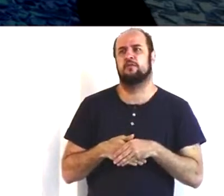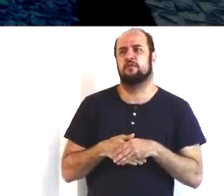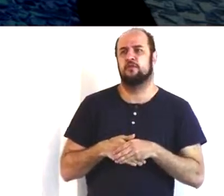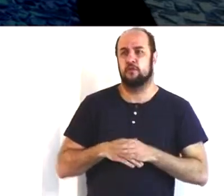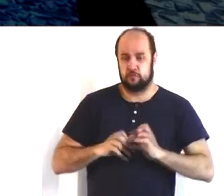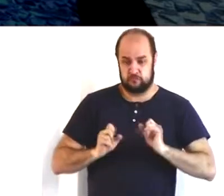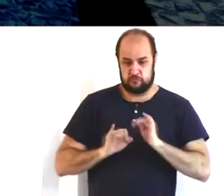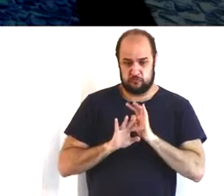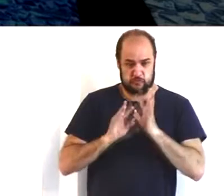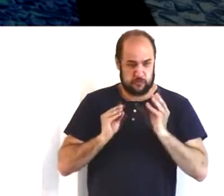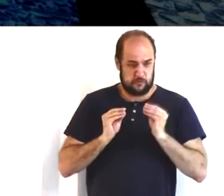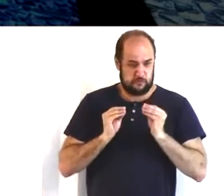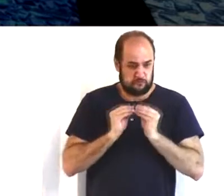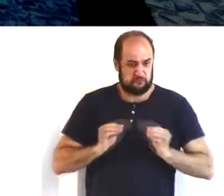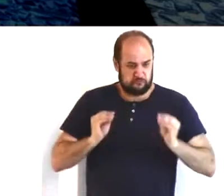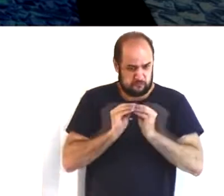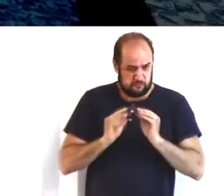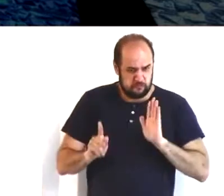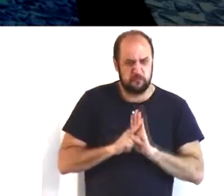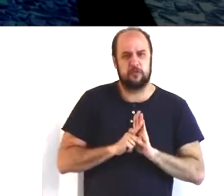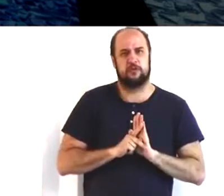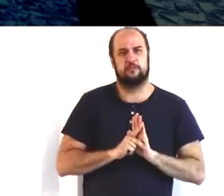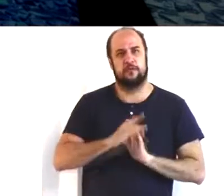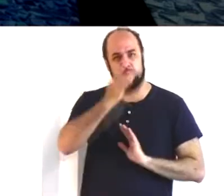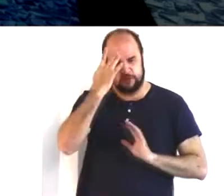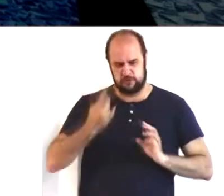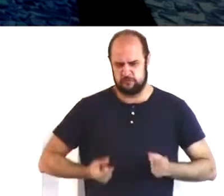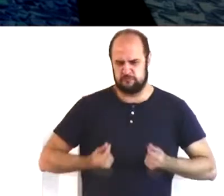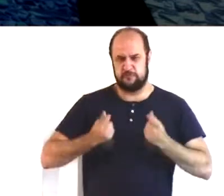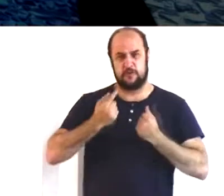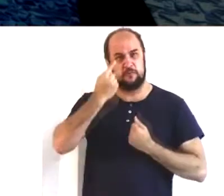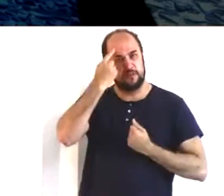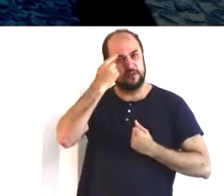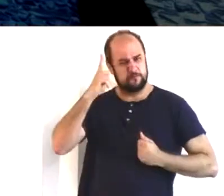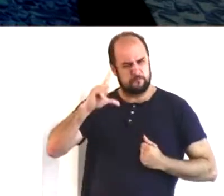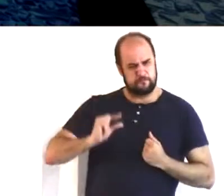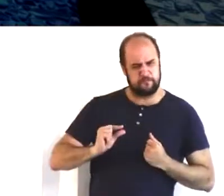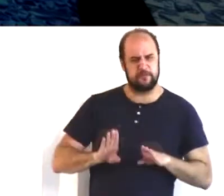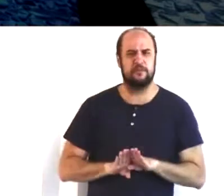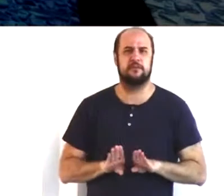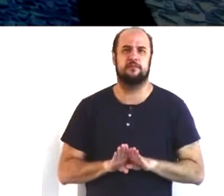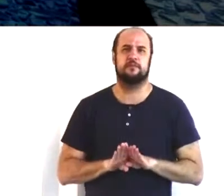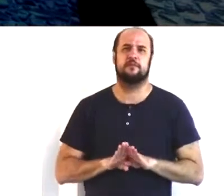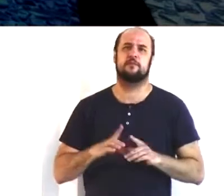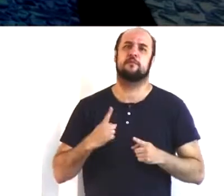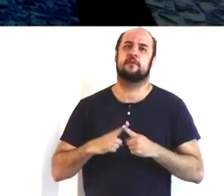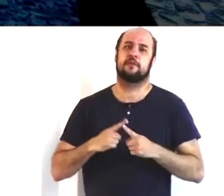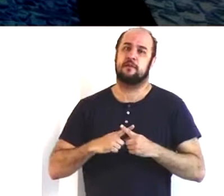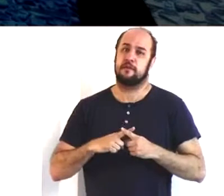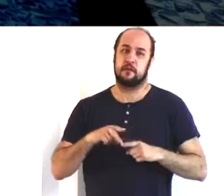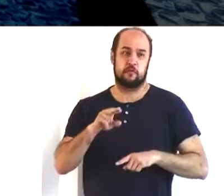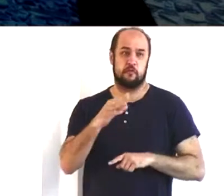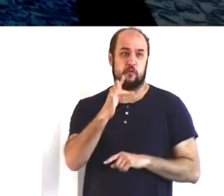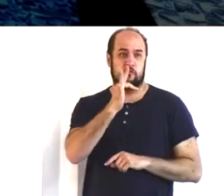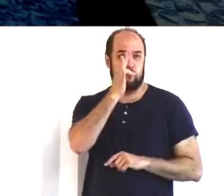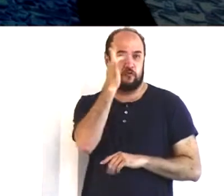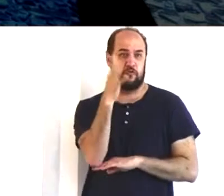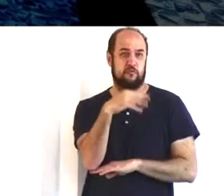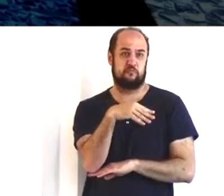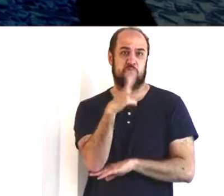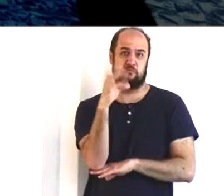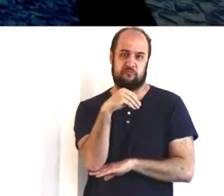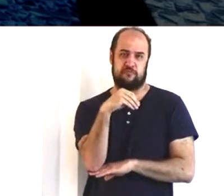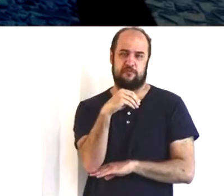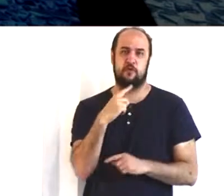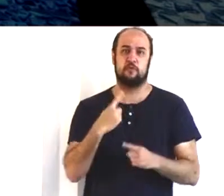sua dignidade, e o rico na sua insignificância, porque ele passará como a flor da erva. Porque o sol se